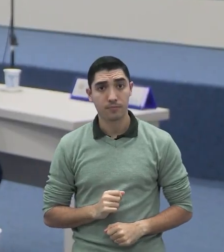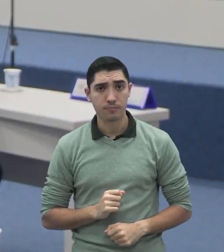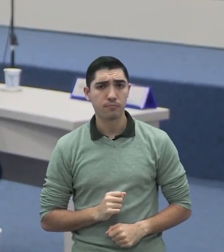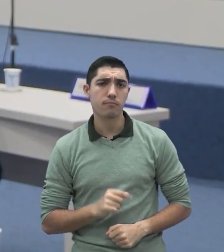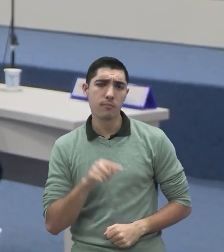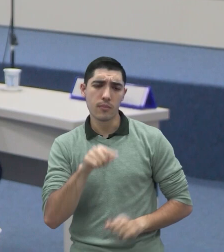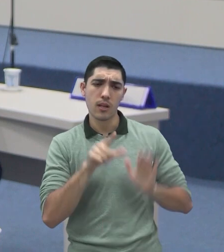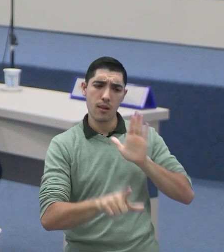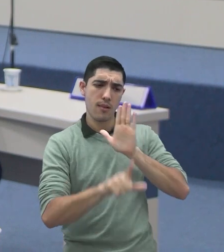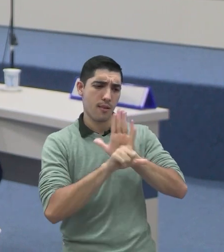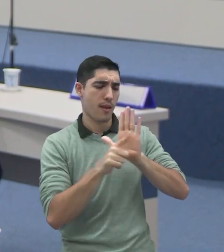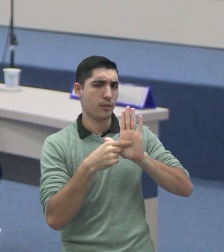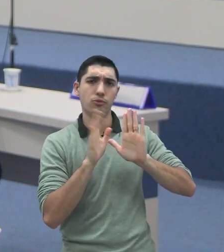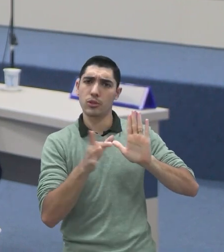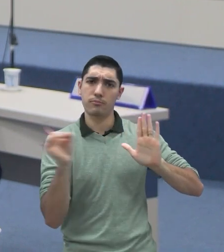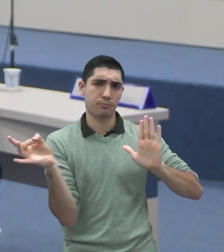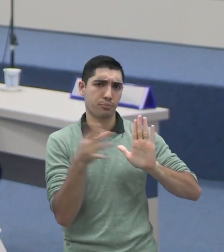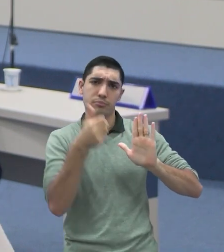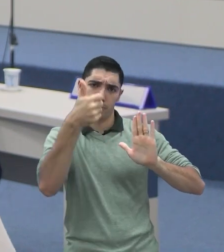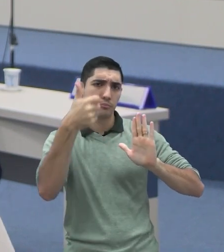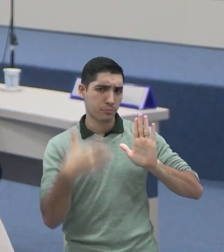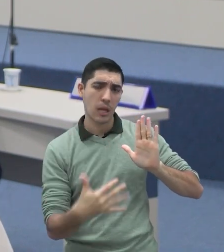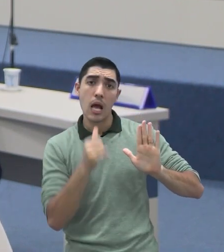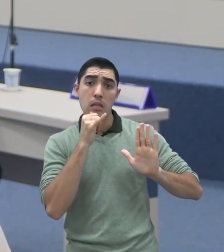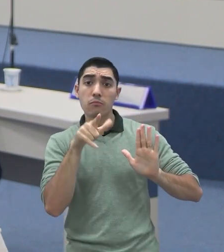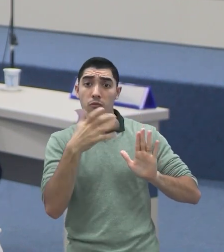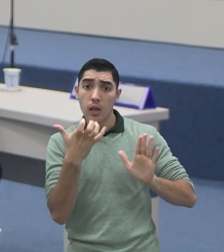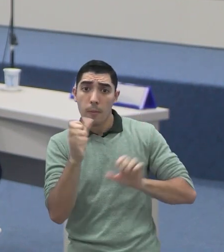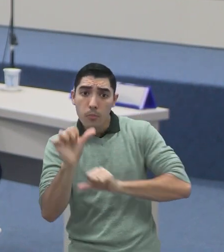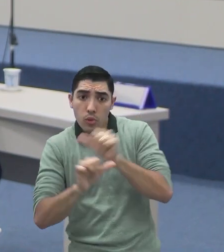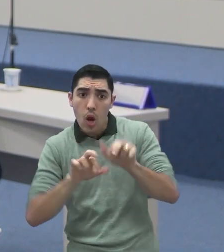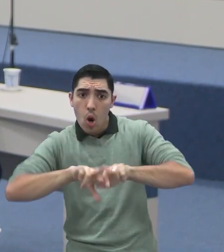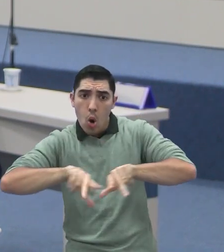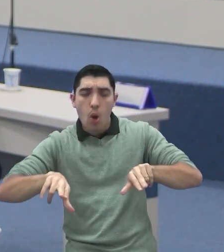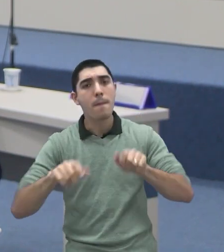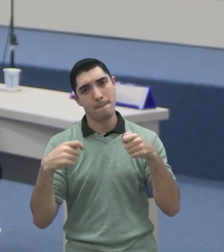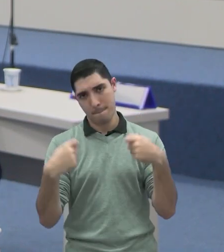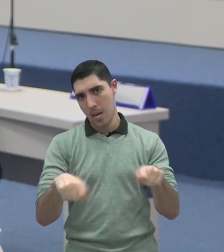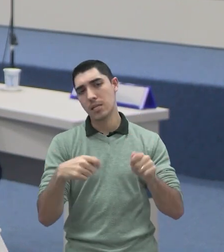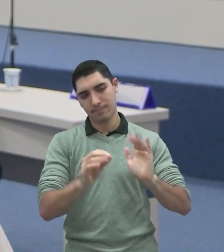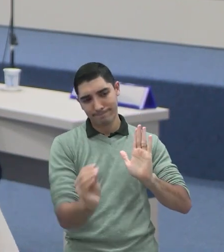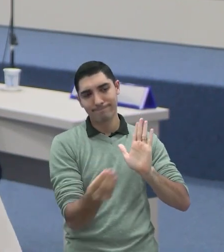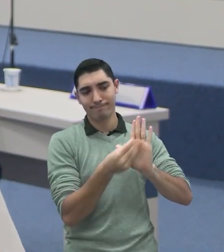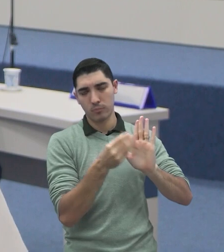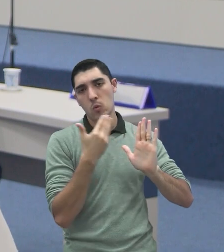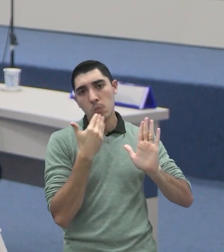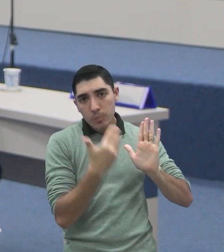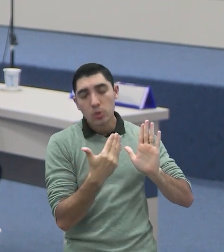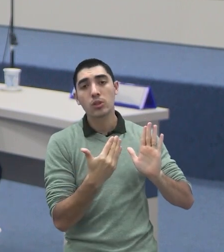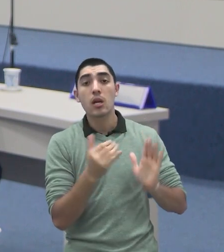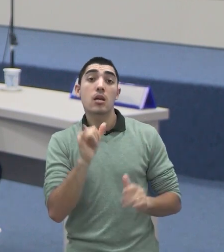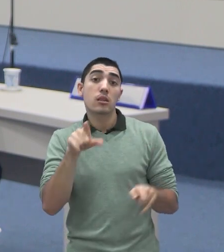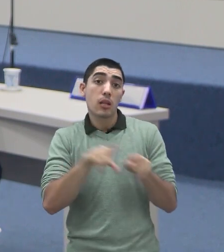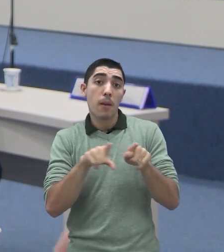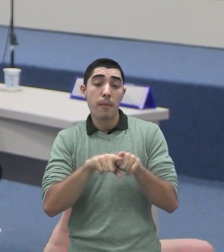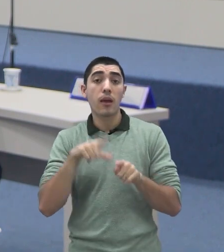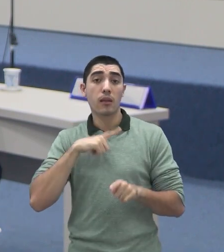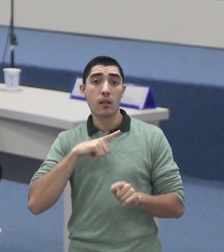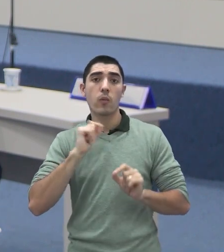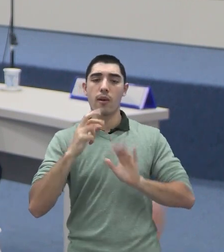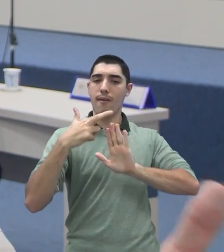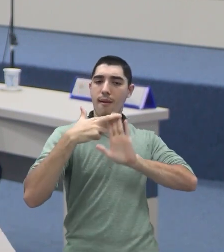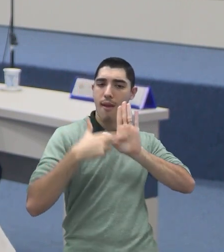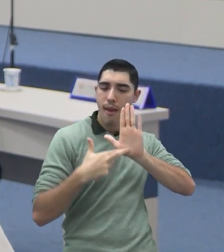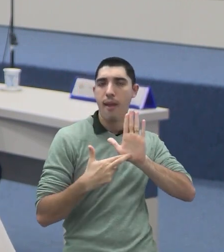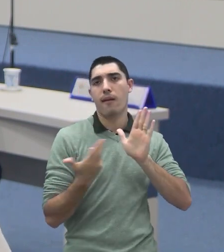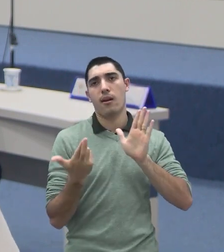já é uma exigência por lei em qualquer mudança, principalmente de zoneamento e do plano diretor, do nosso município, que vai reger algumas